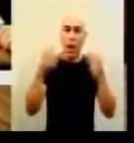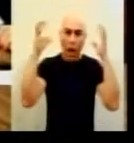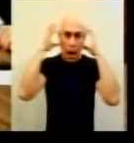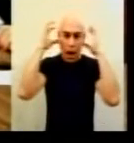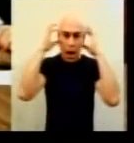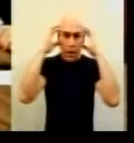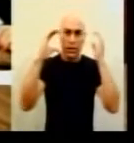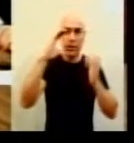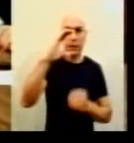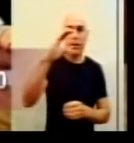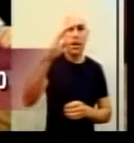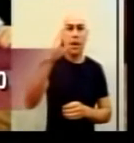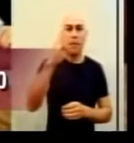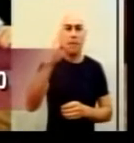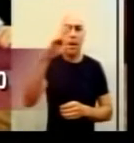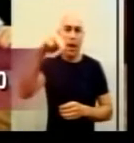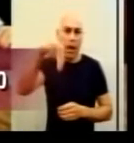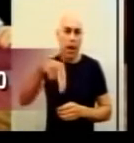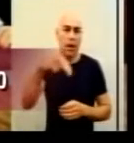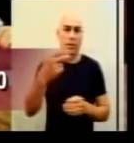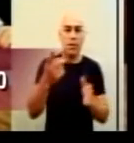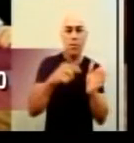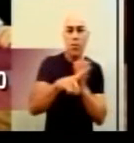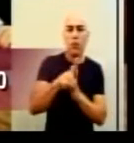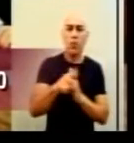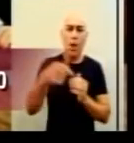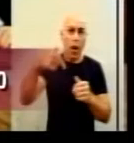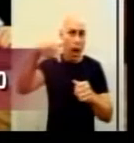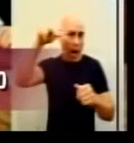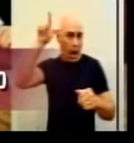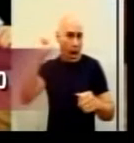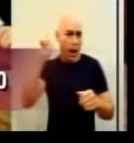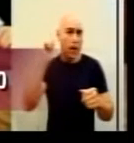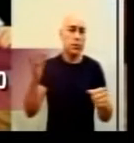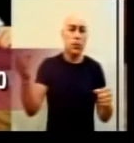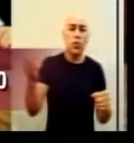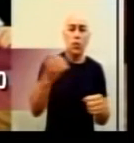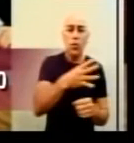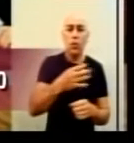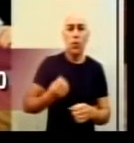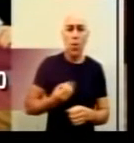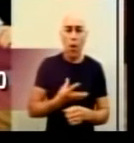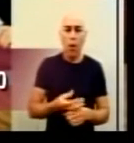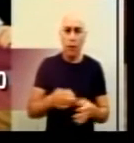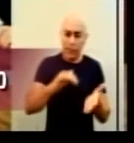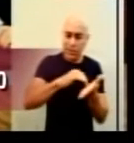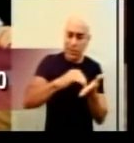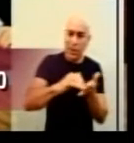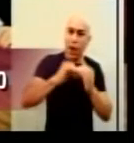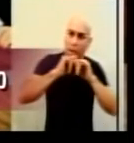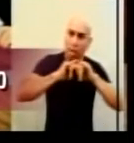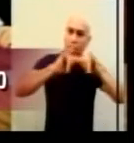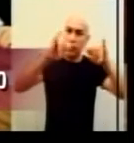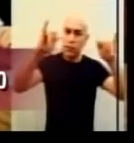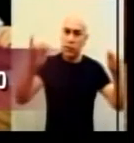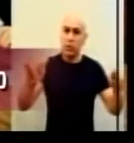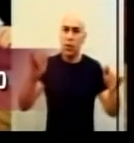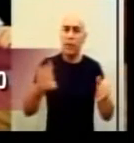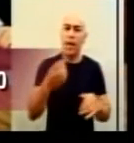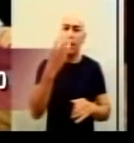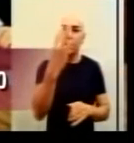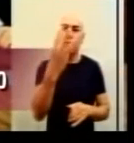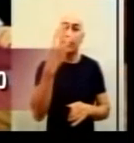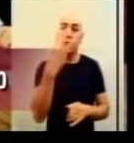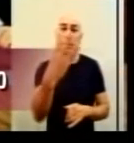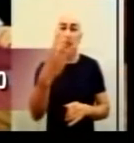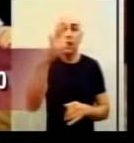CBN. A rádio afirma que, de acordo com a última atualização divulgada pela própria Secretaria da Saúde, são